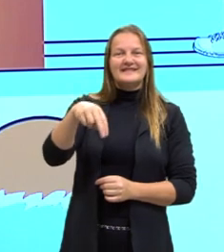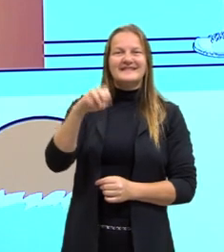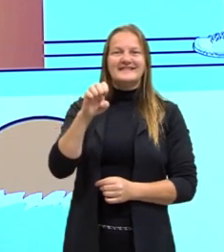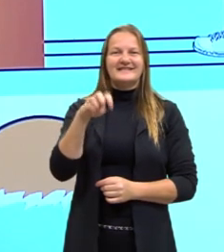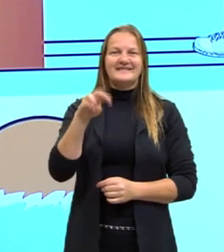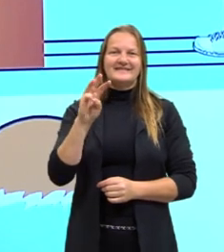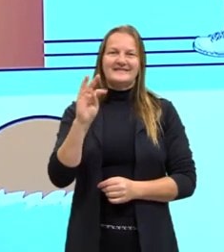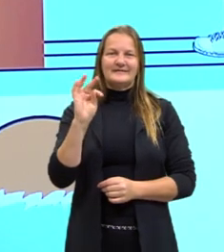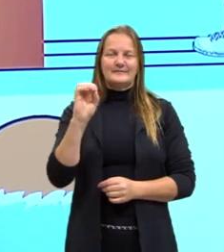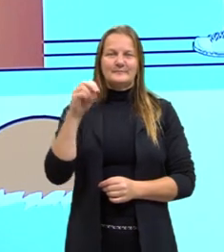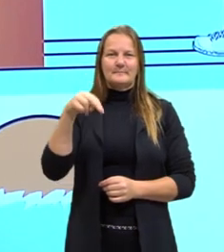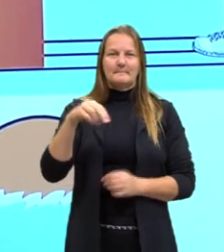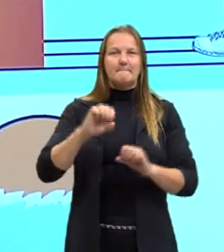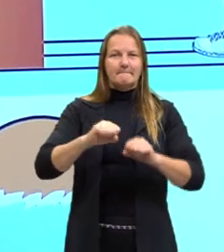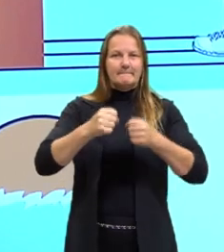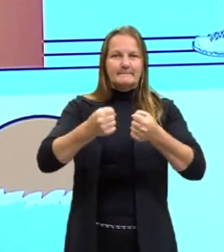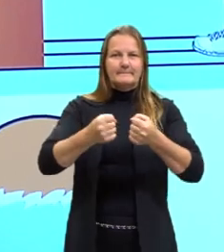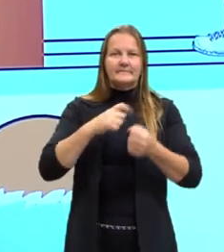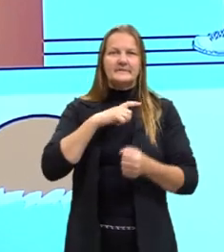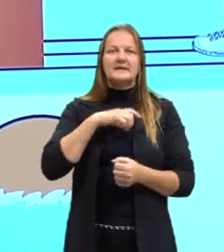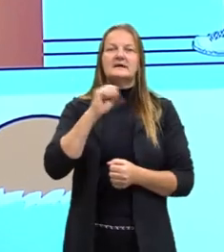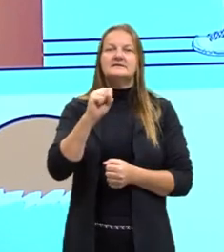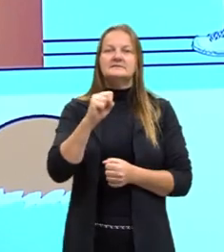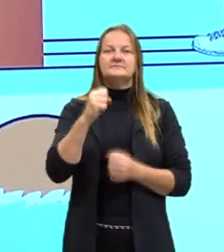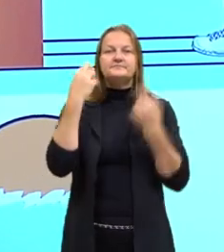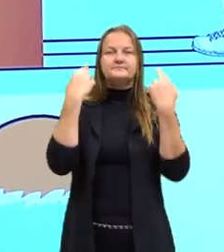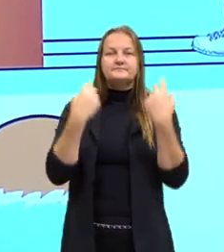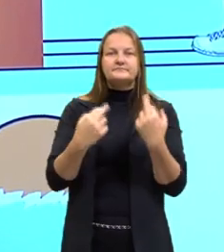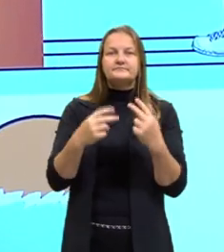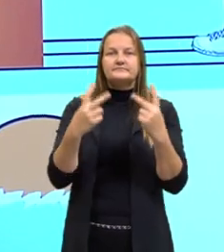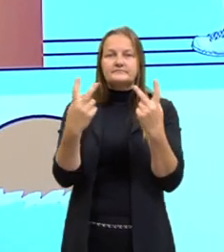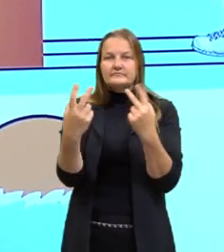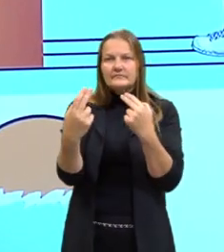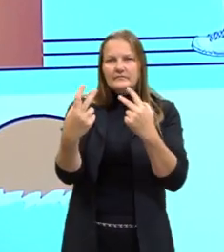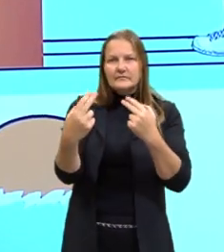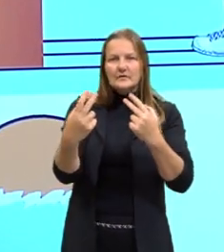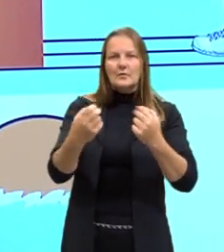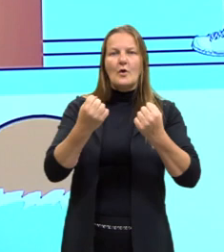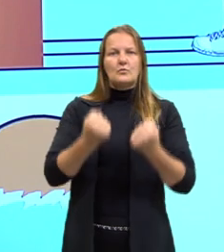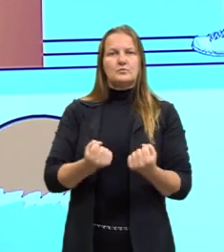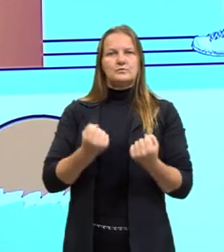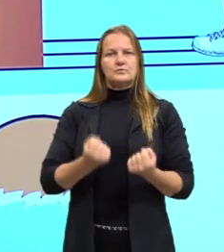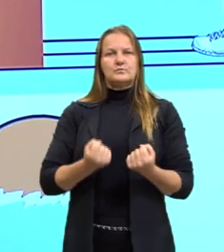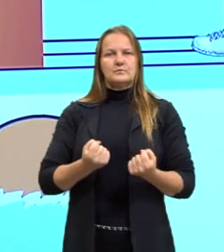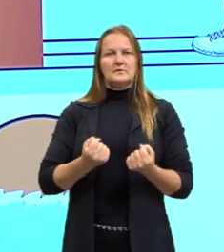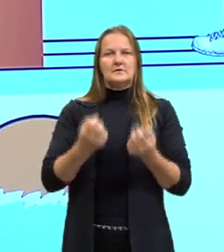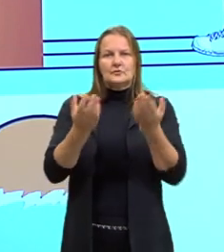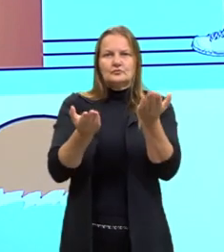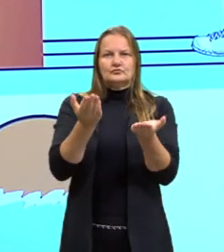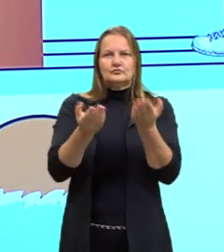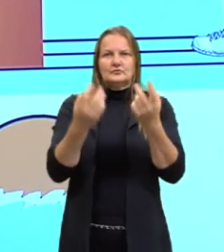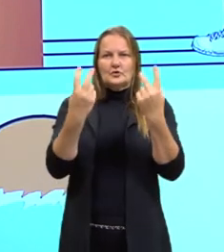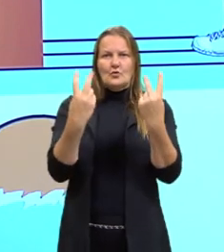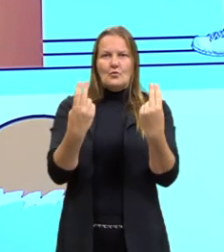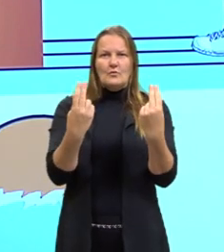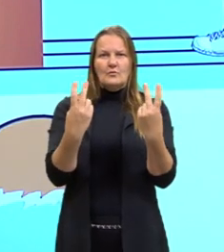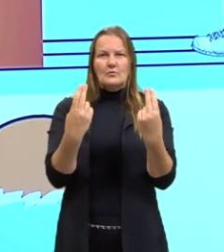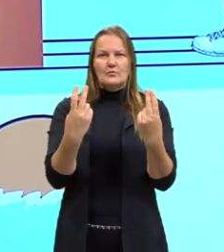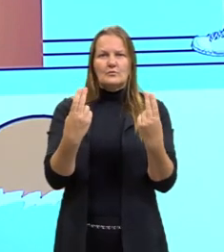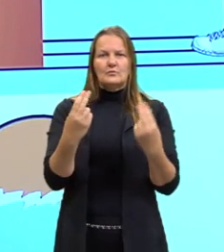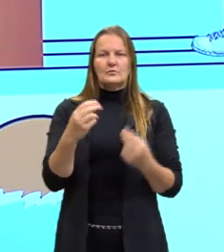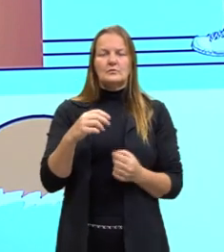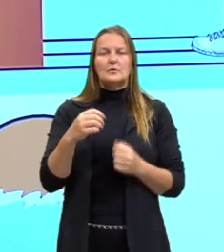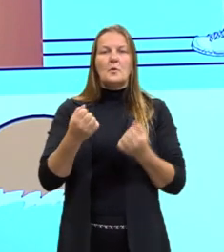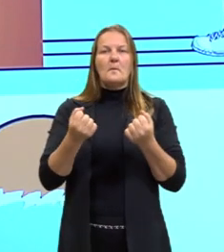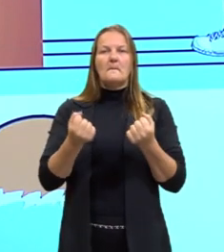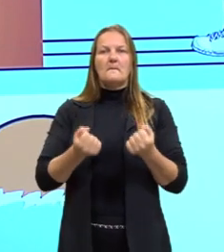força e se a força normal foram igual a força peso na se elas forem iguaizinhos e